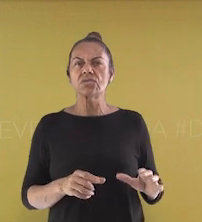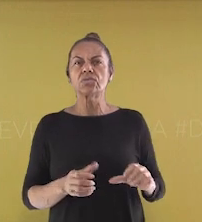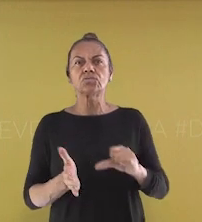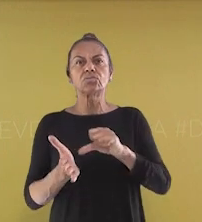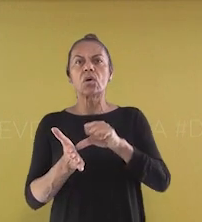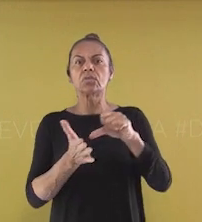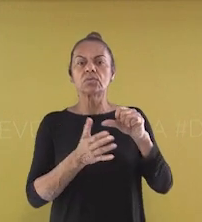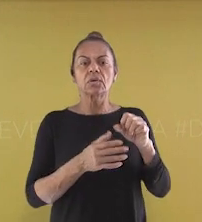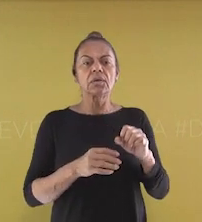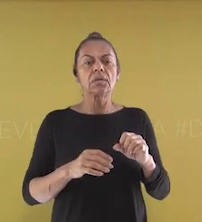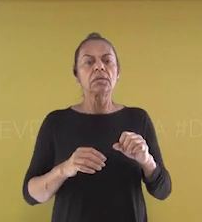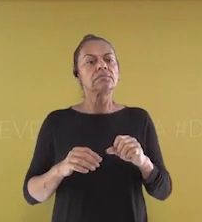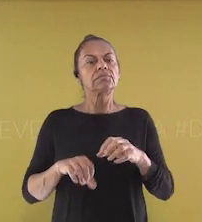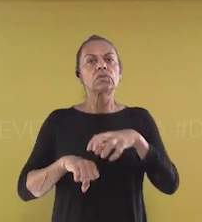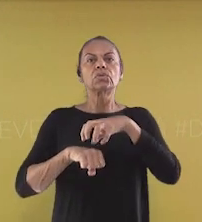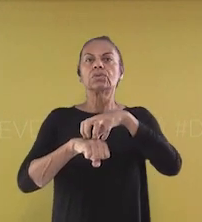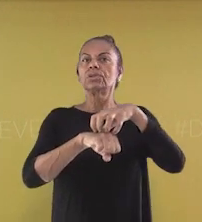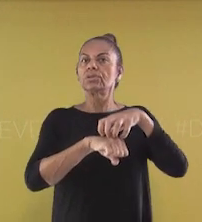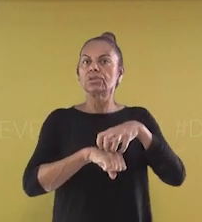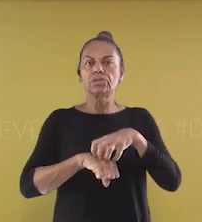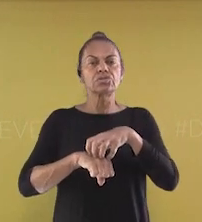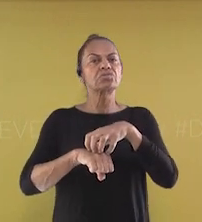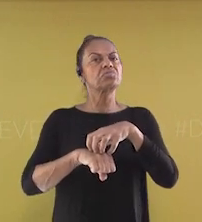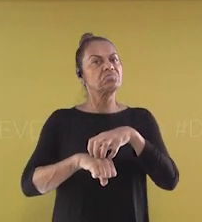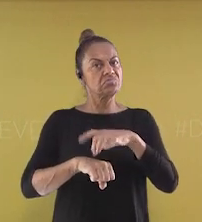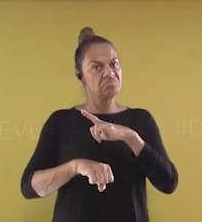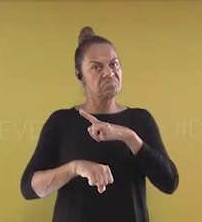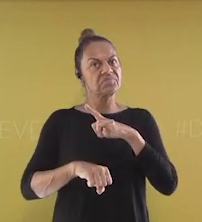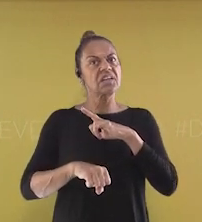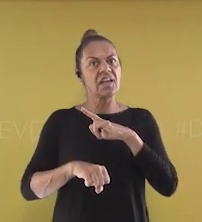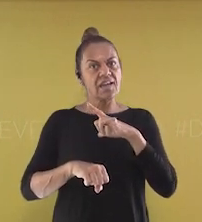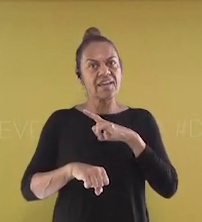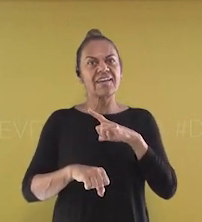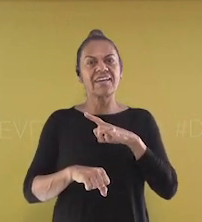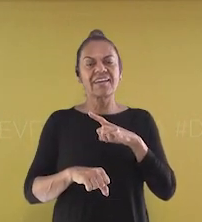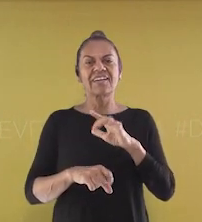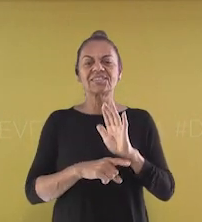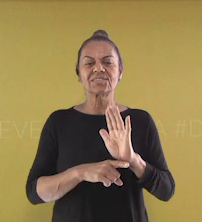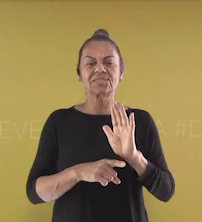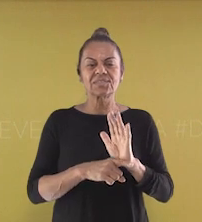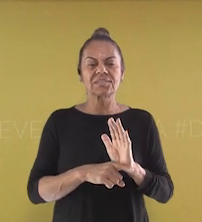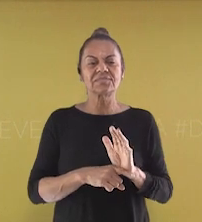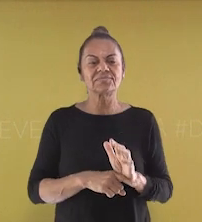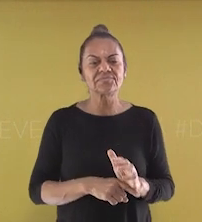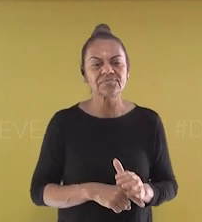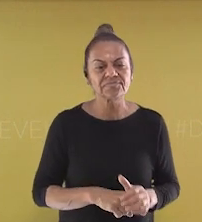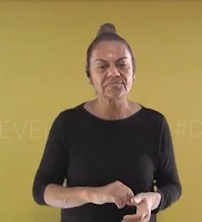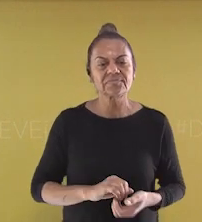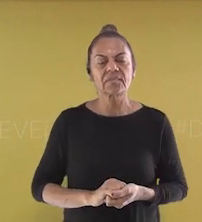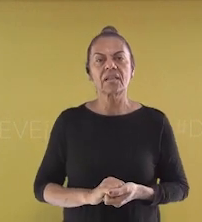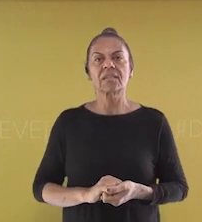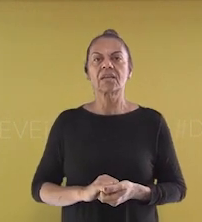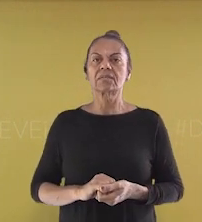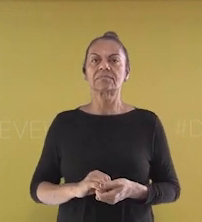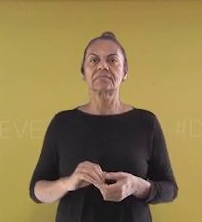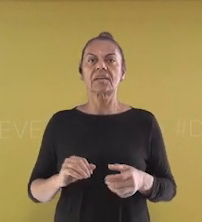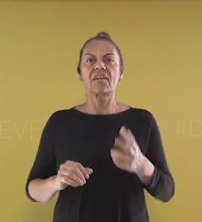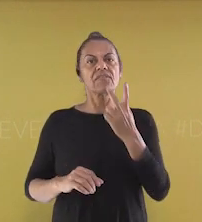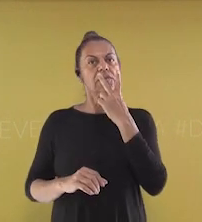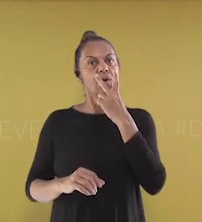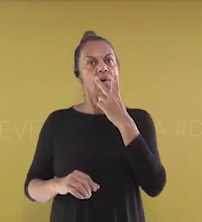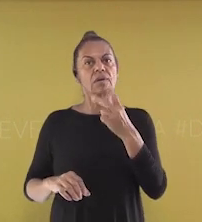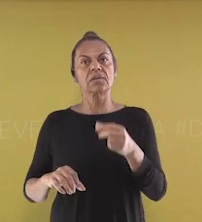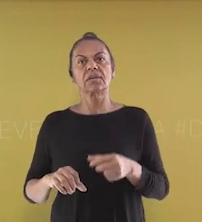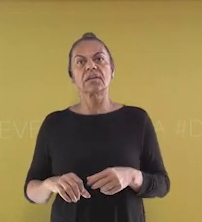Brasil? Observem, aqui temos o Convento da Penha, todo de rosa, simbolizando a campanha do Outubro